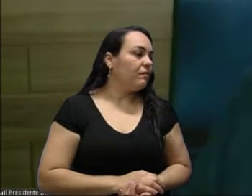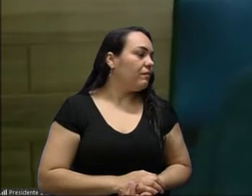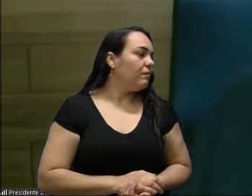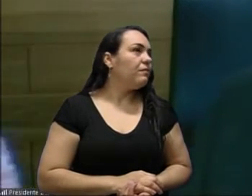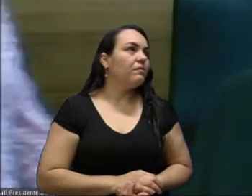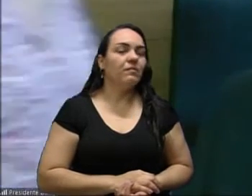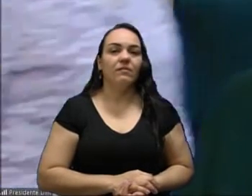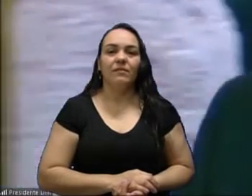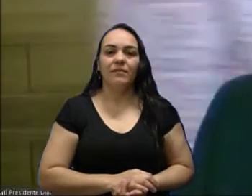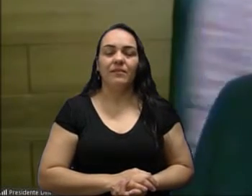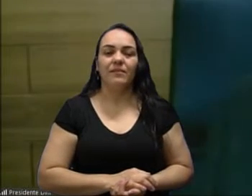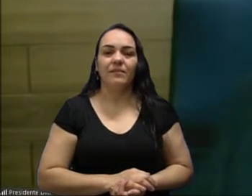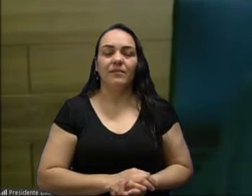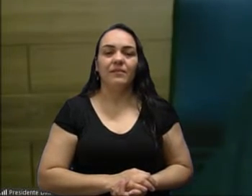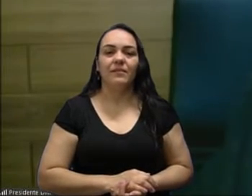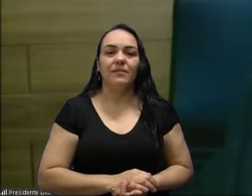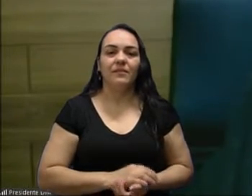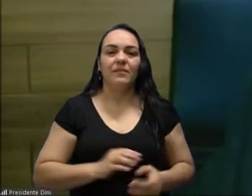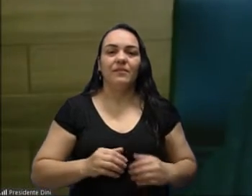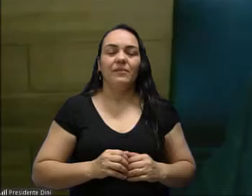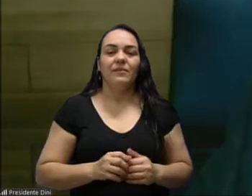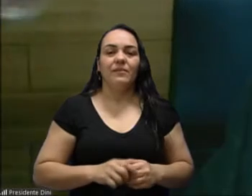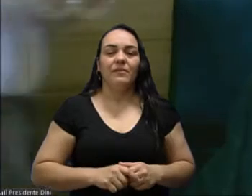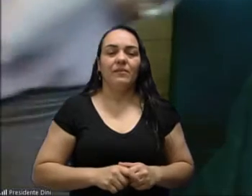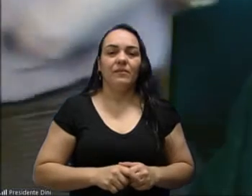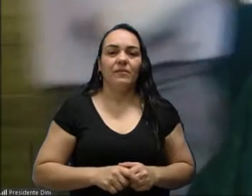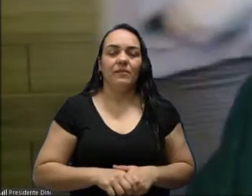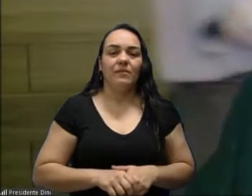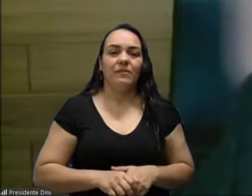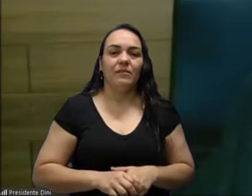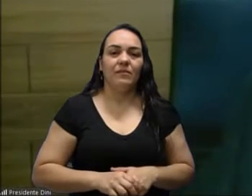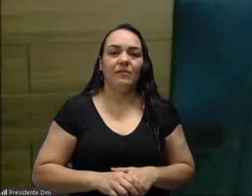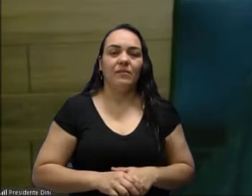Tem que abrir aí, Mário. Você tem que abrir o seu aí. Não,